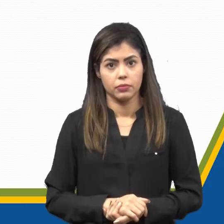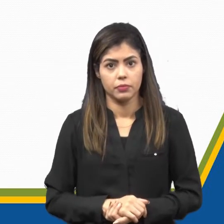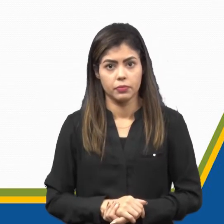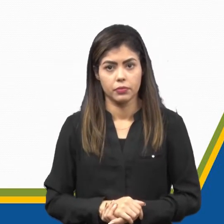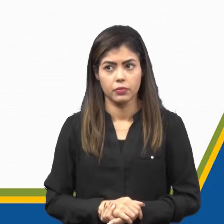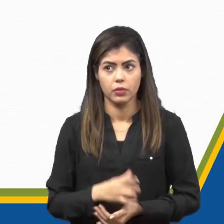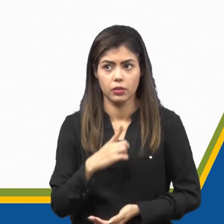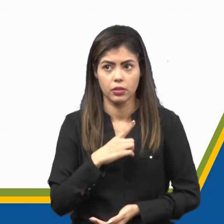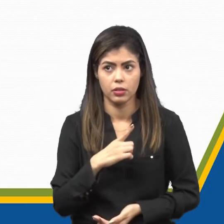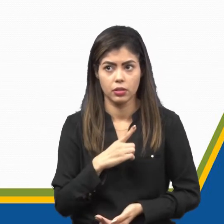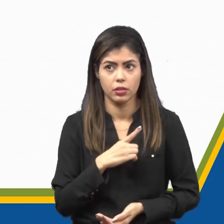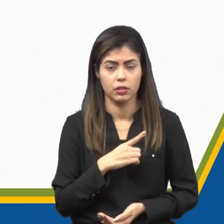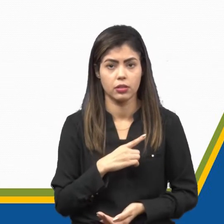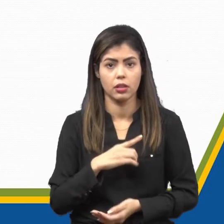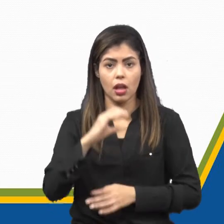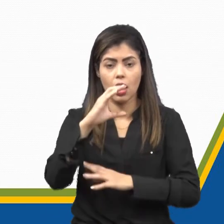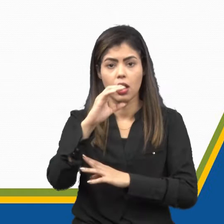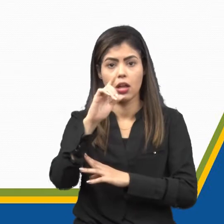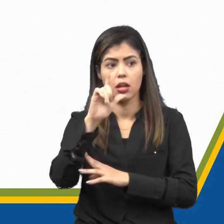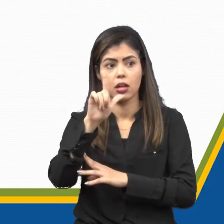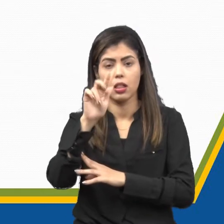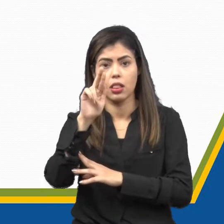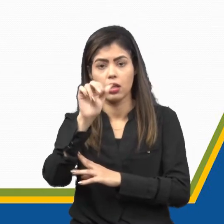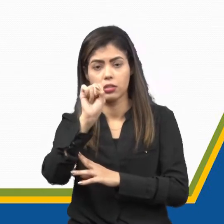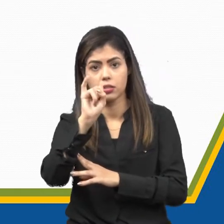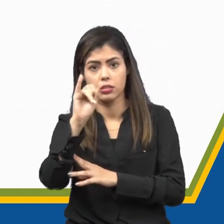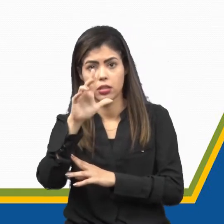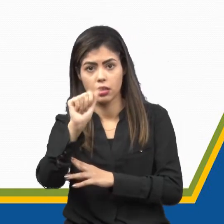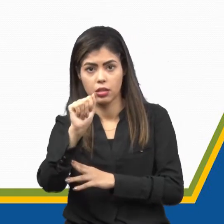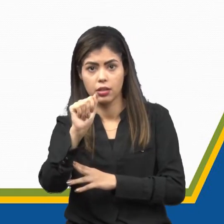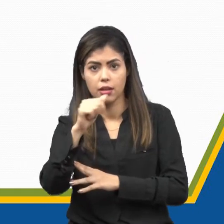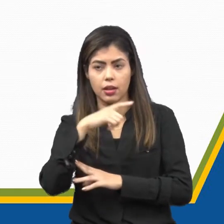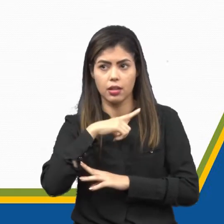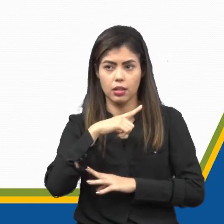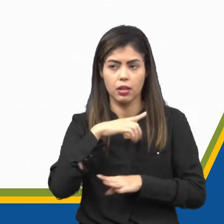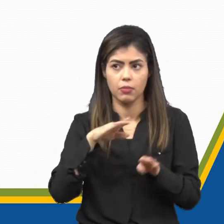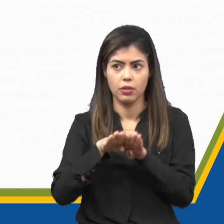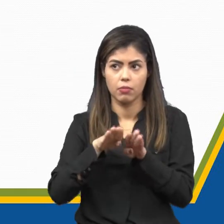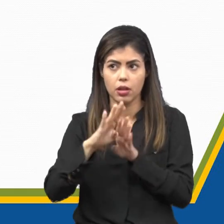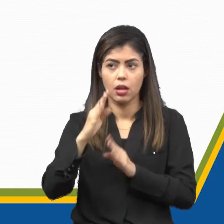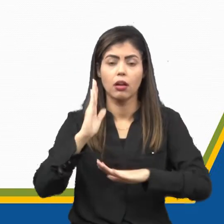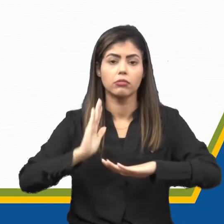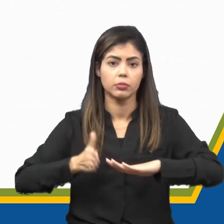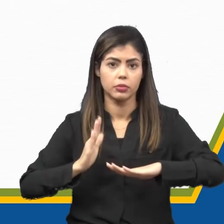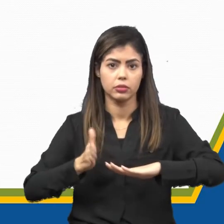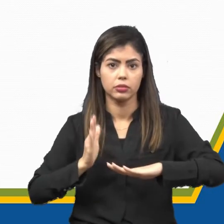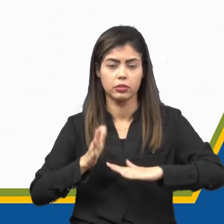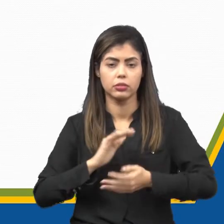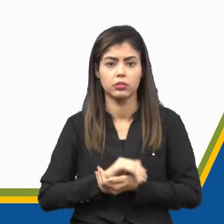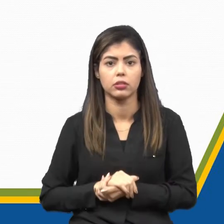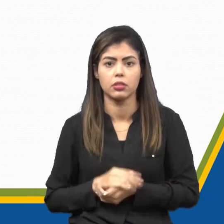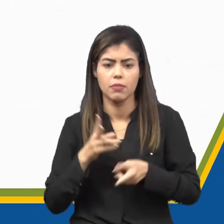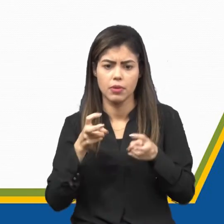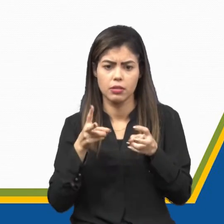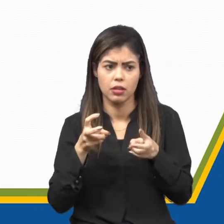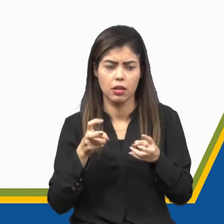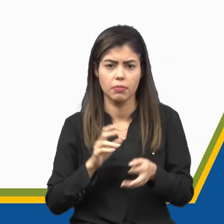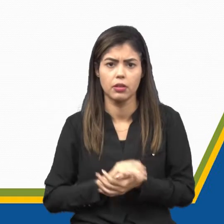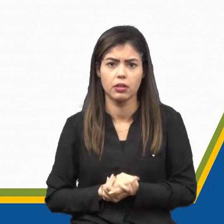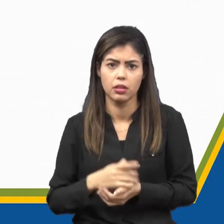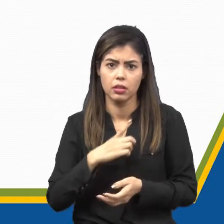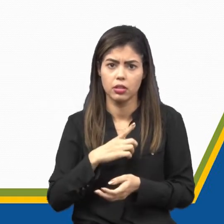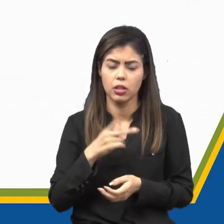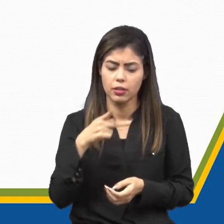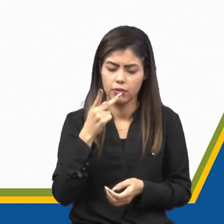Nós temos uma imagem da dança clássica e nós temos uma imagem da dança contemporânea. Observem o que